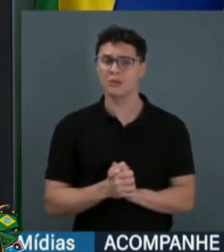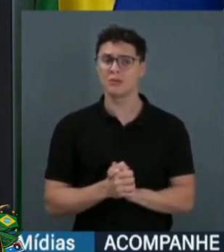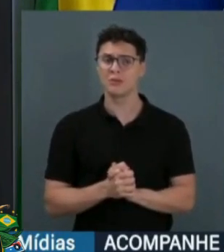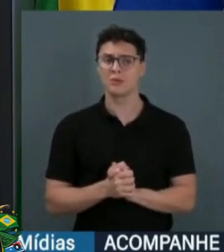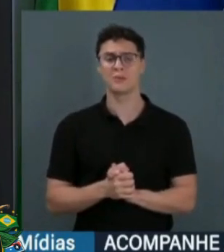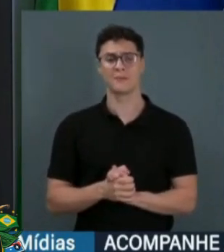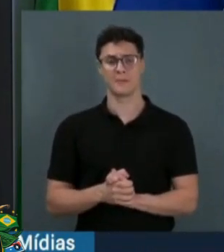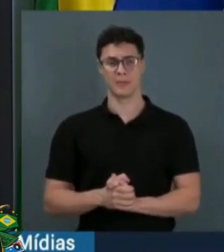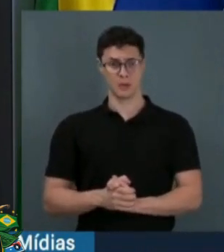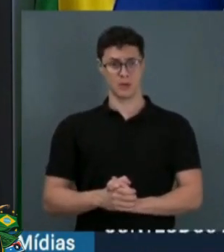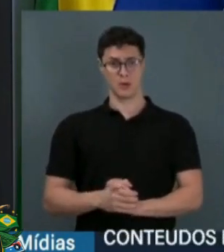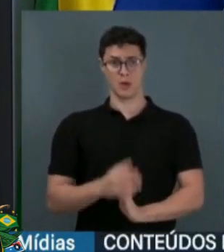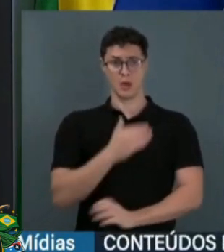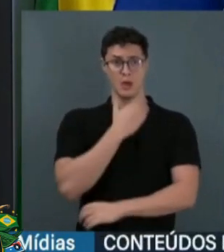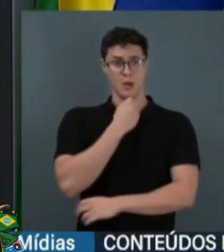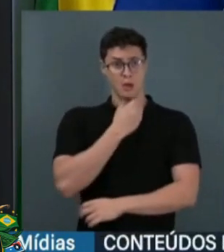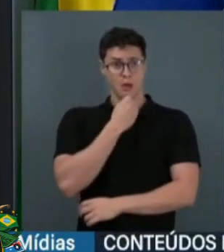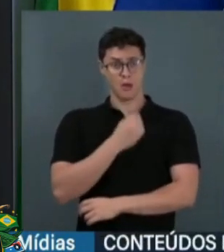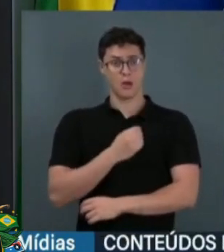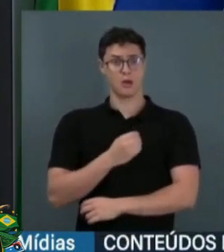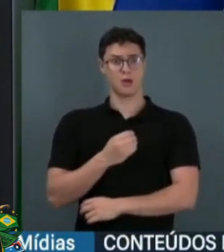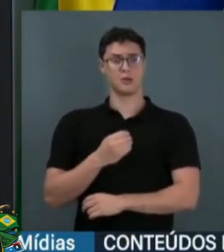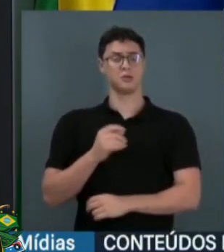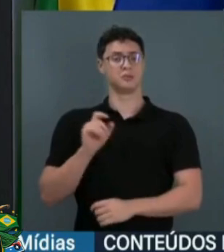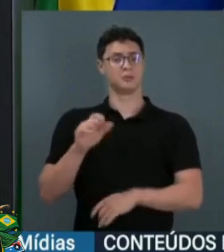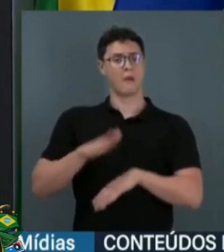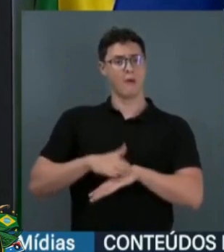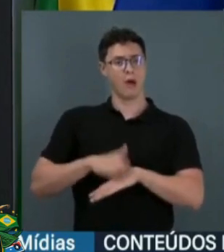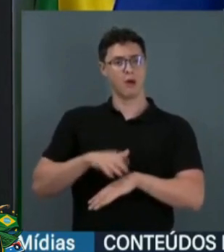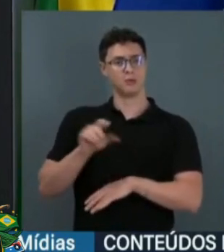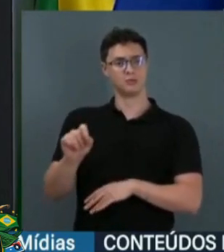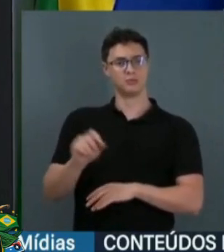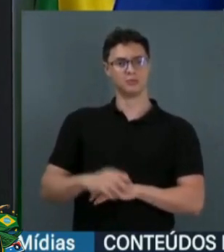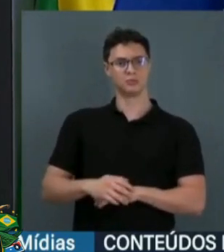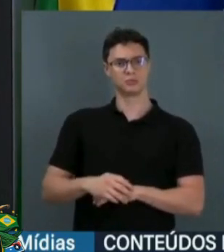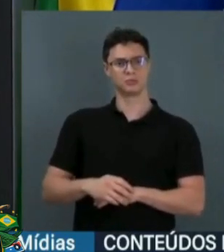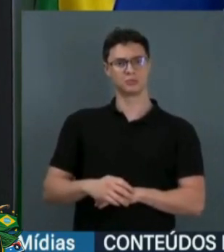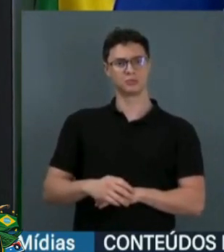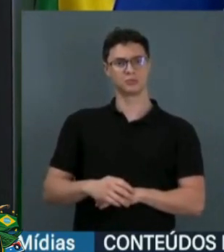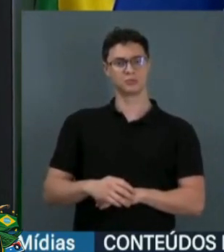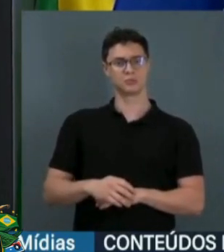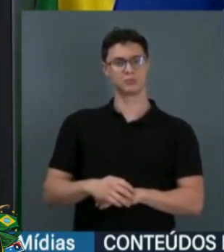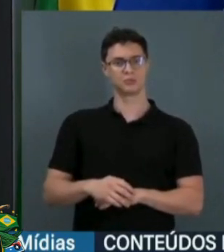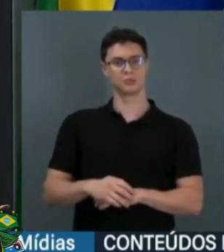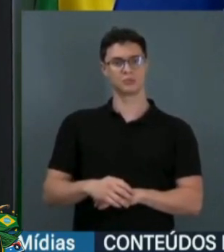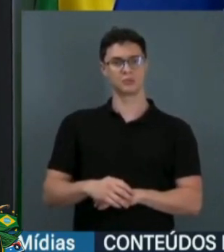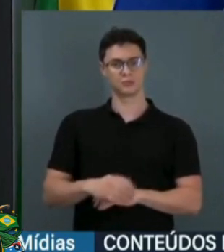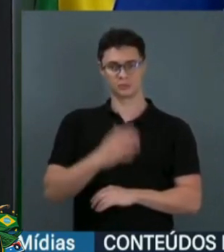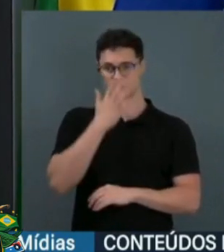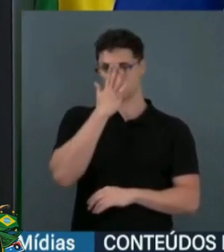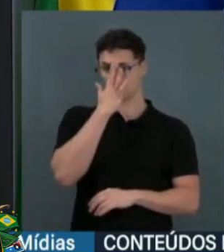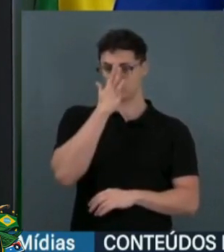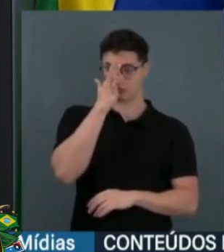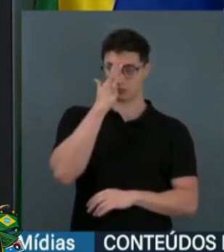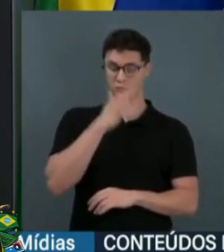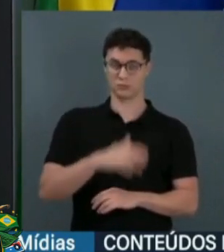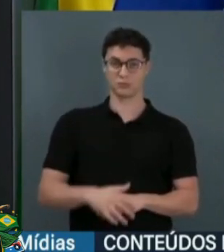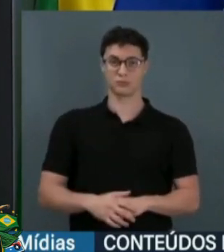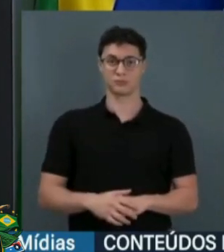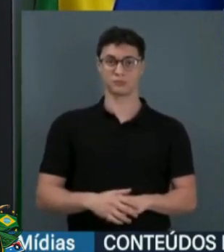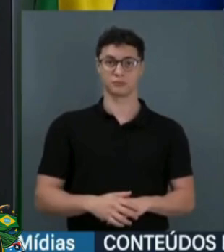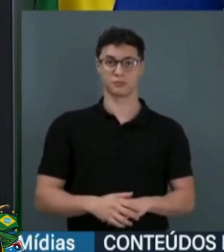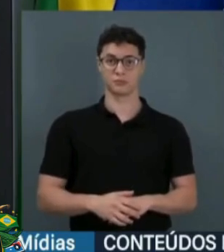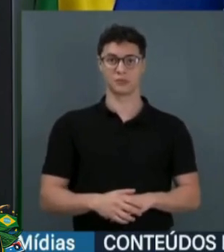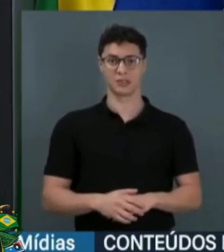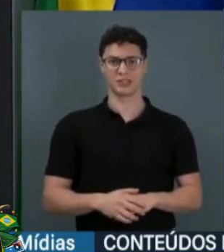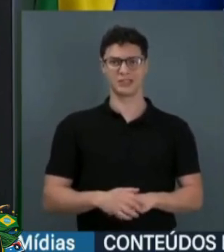E aí ele tira, não só com ele, como eu montei esse núcleo duro internacional, nós estamos